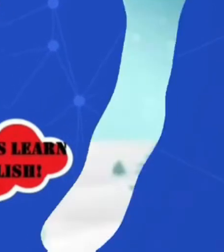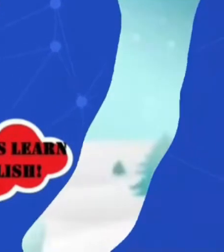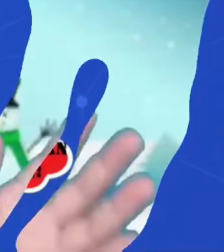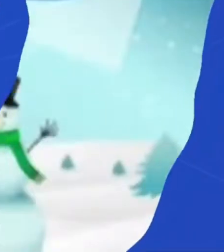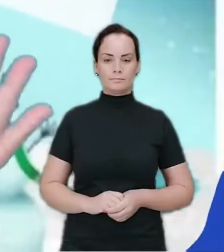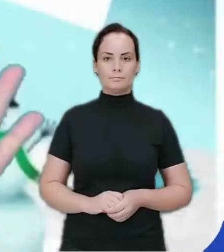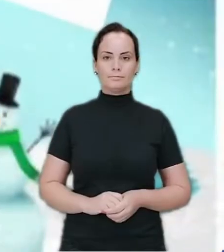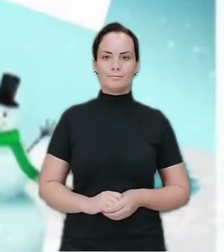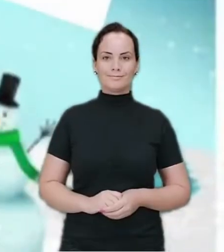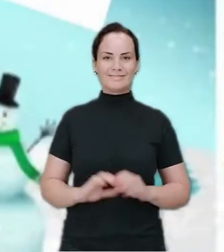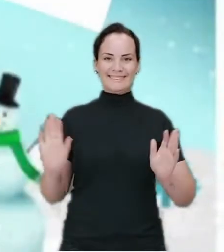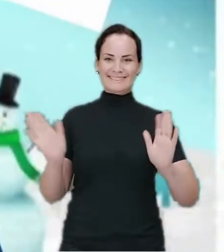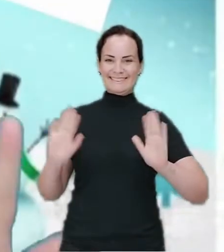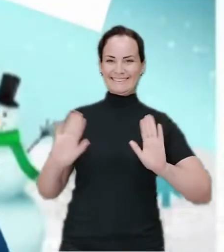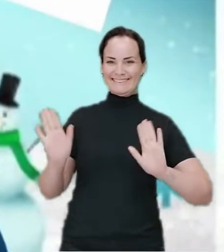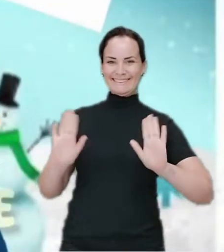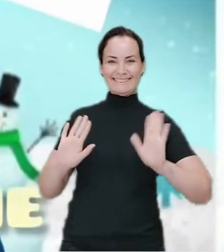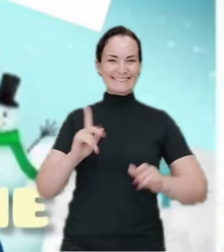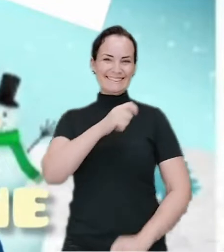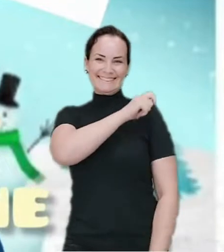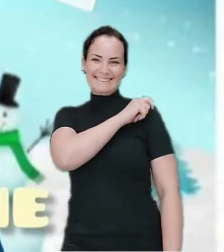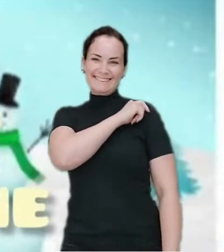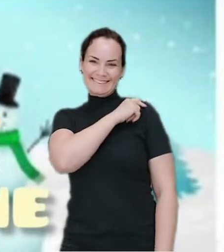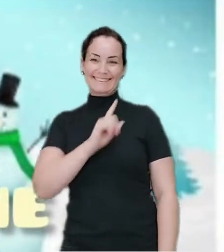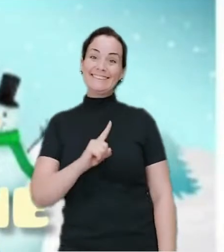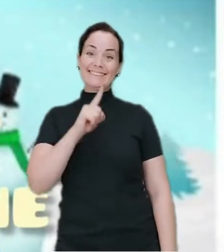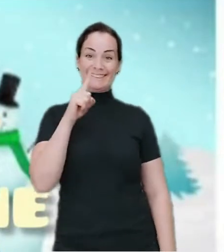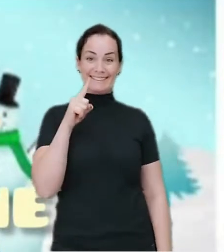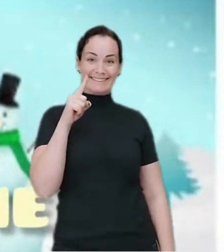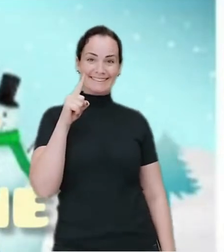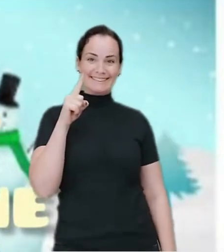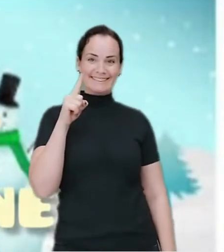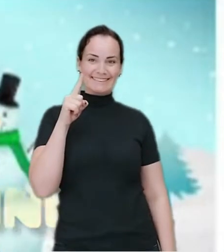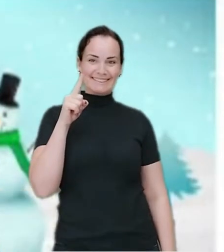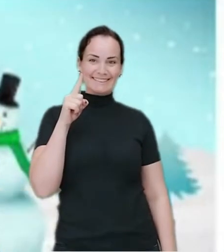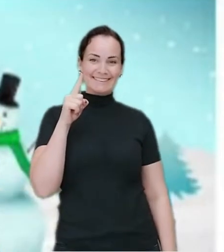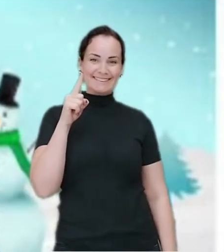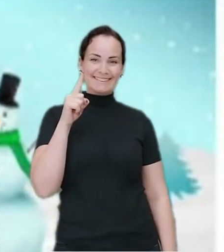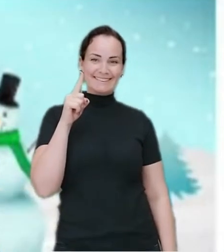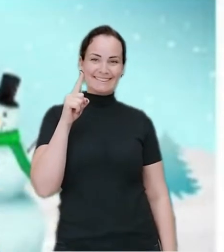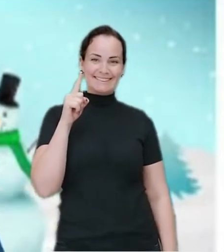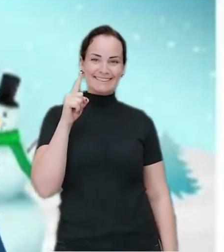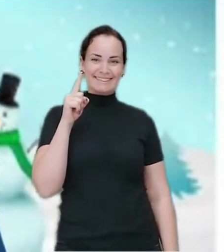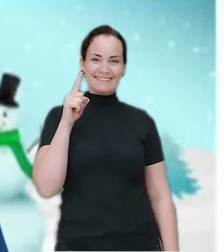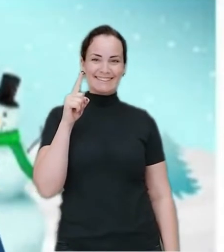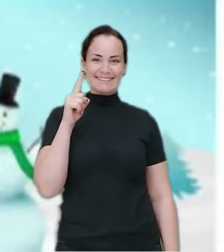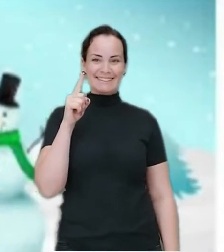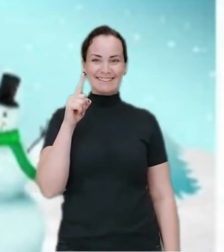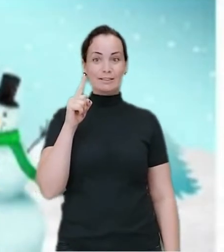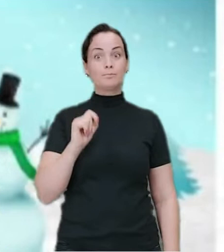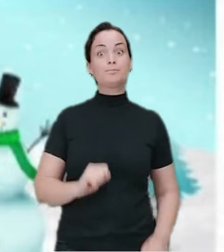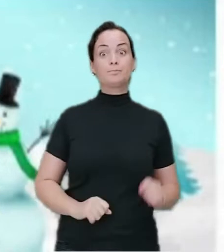clap your hands. Hello, students. How are you? I hope you are great. Today,